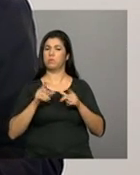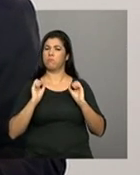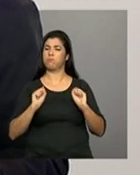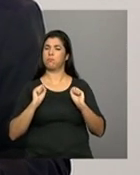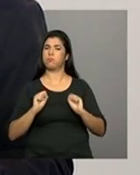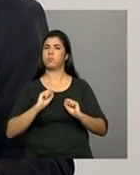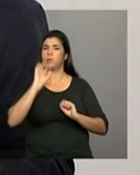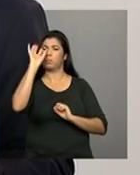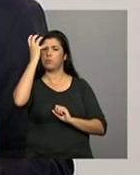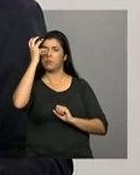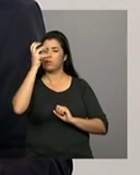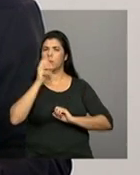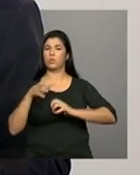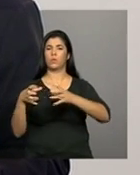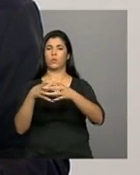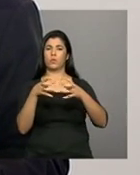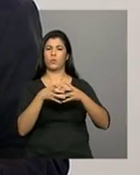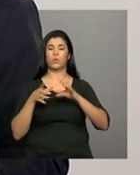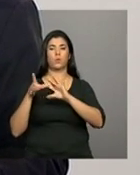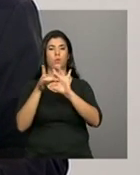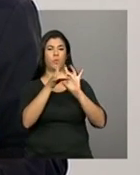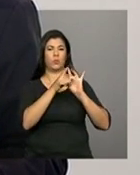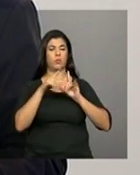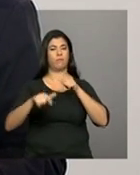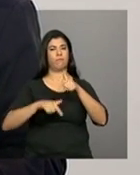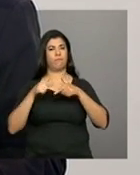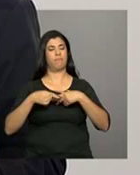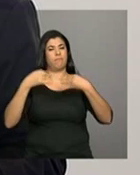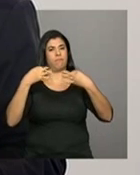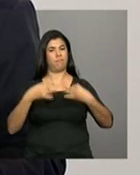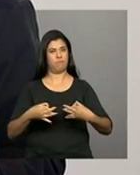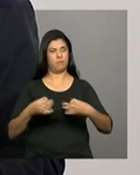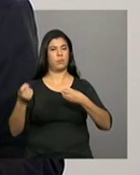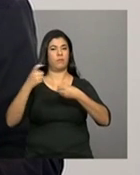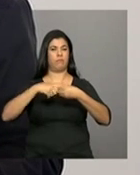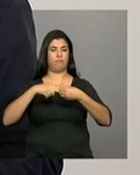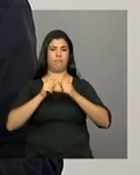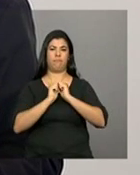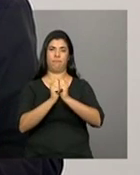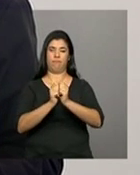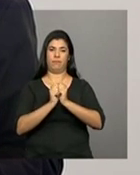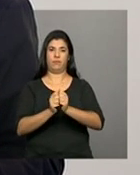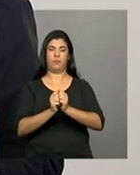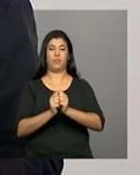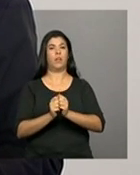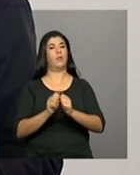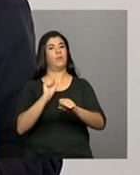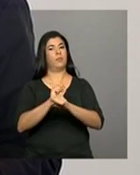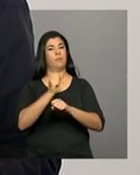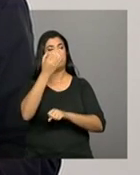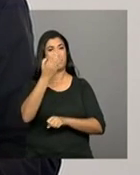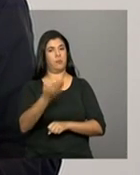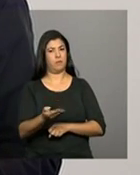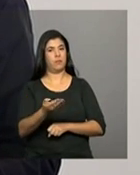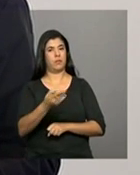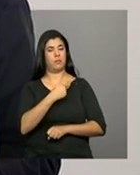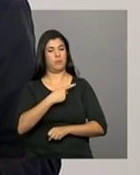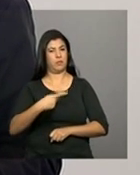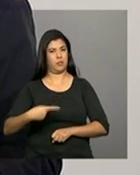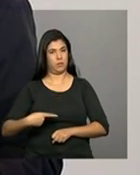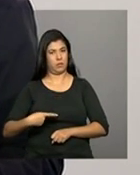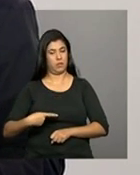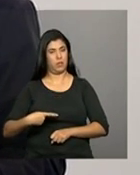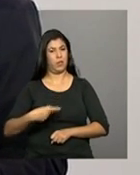vamos resolver coletivamente com a nossa união e com o nosso trabalho e com a nossa parceria. Espero da senhora, do